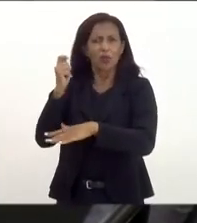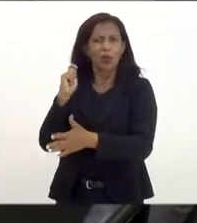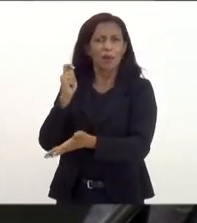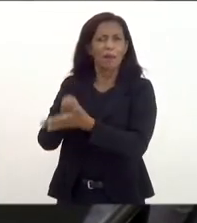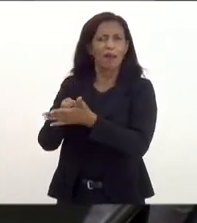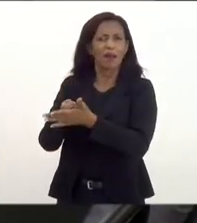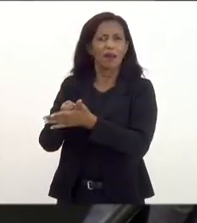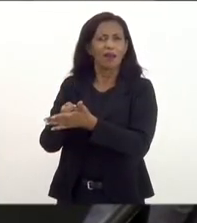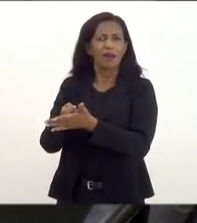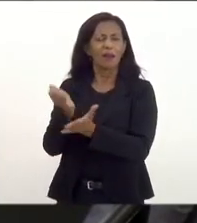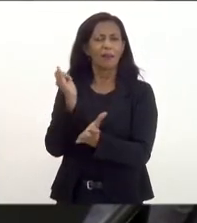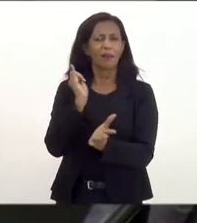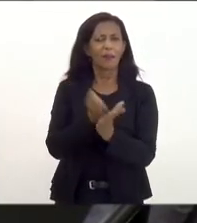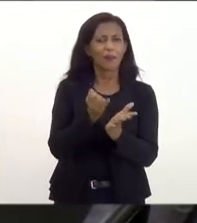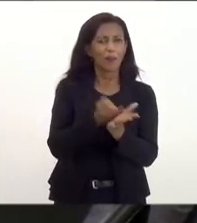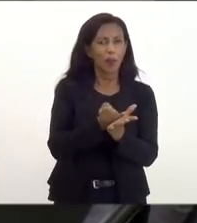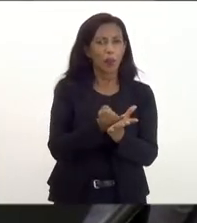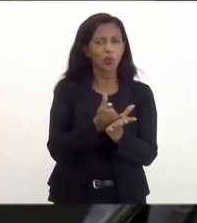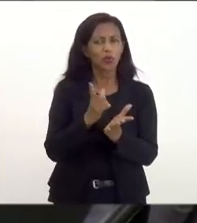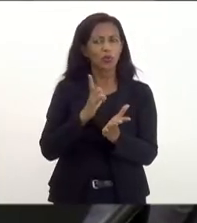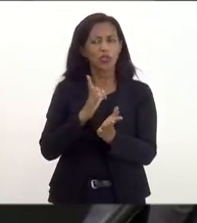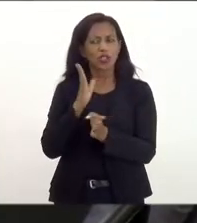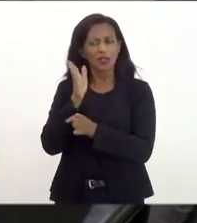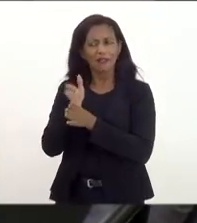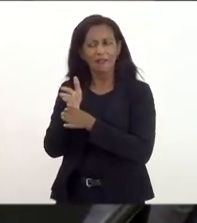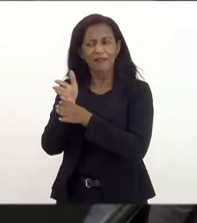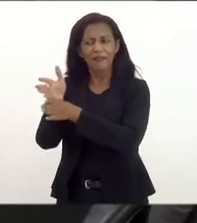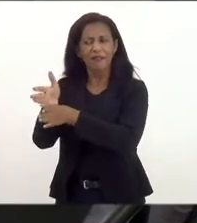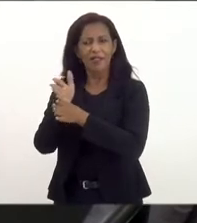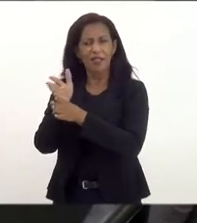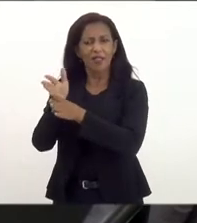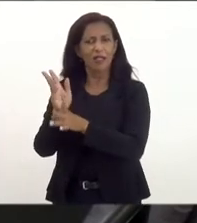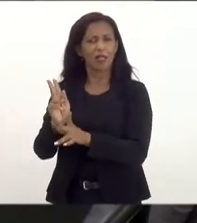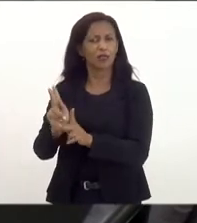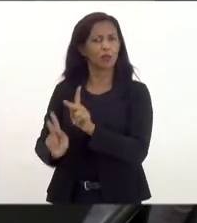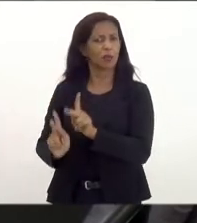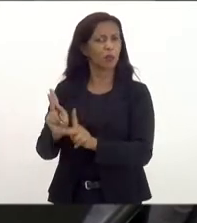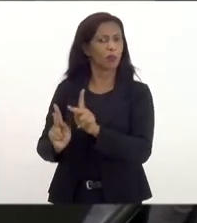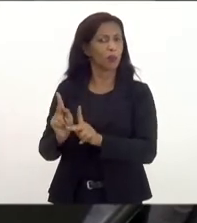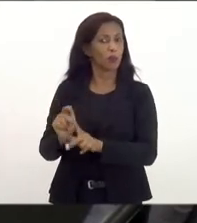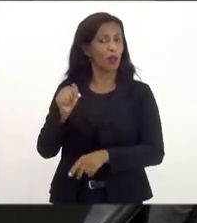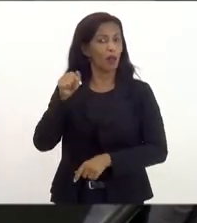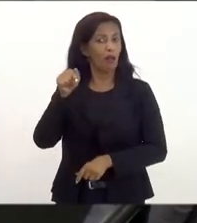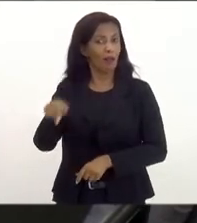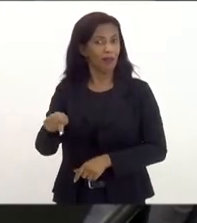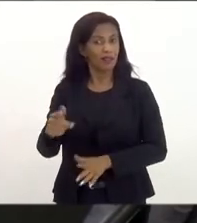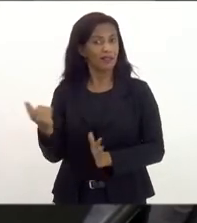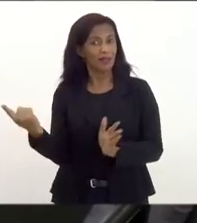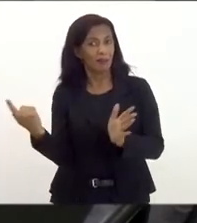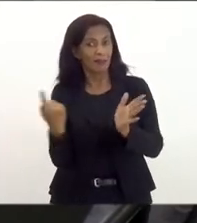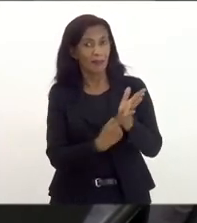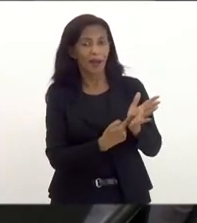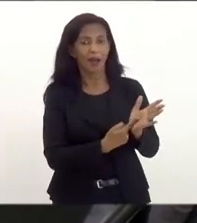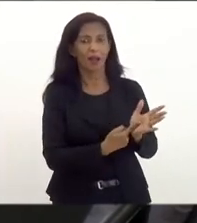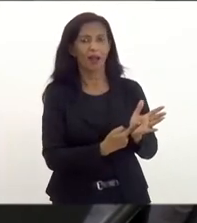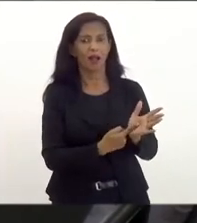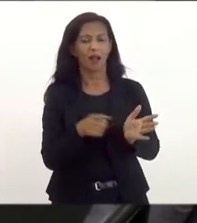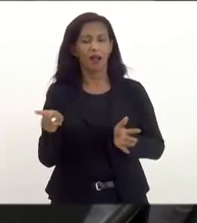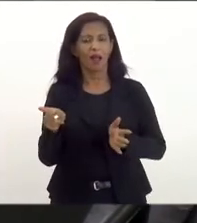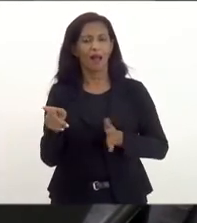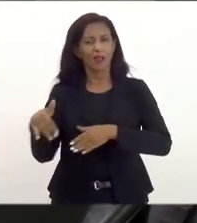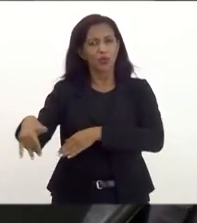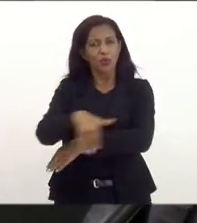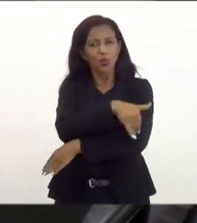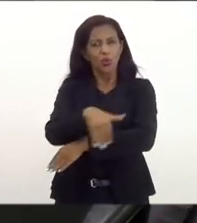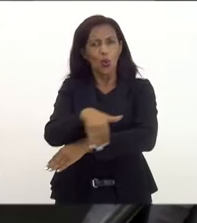da gente e que a tem uma finalidade para a população ali tá identificado aquelas